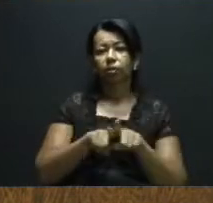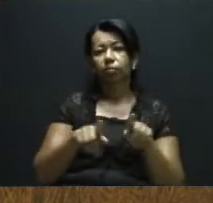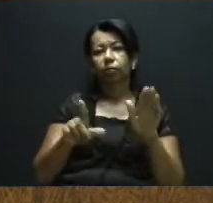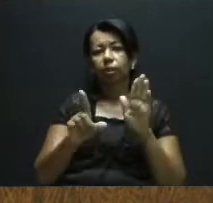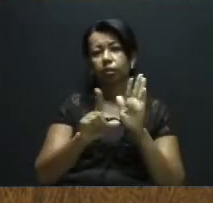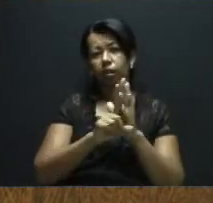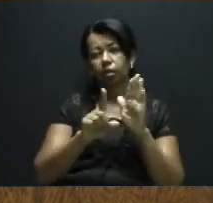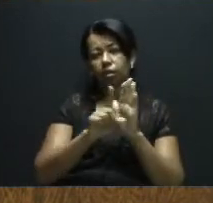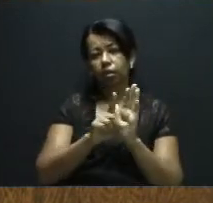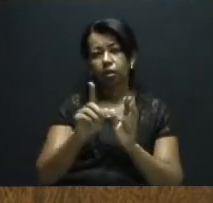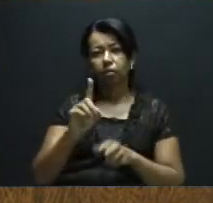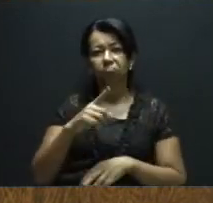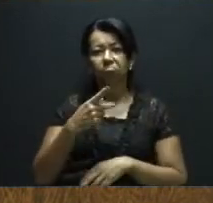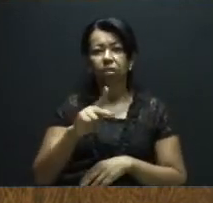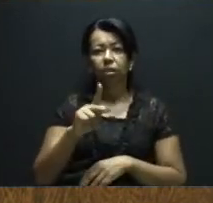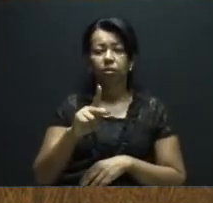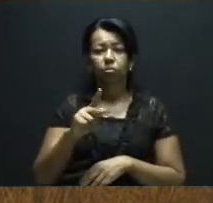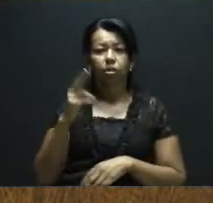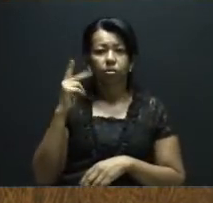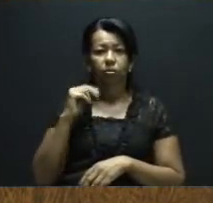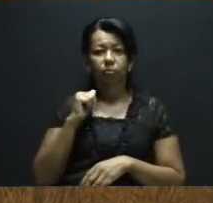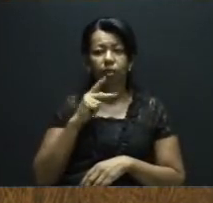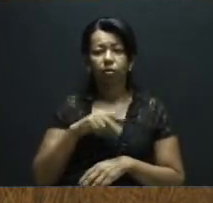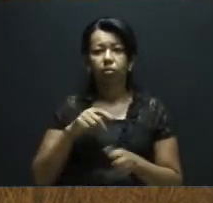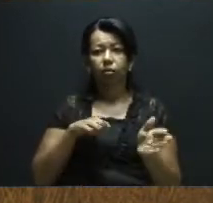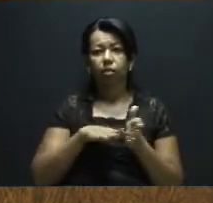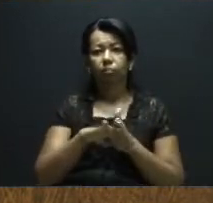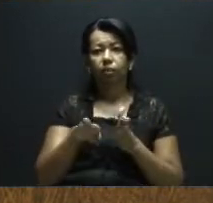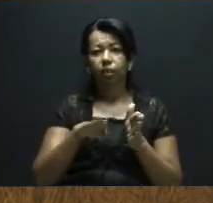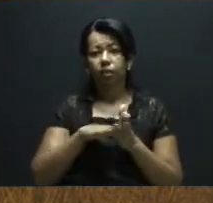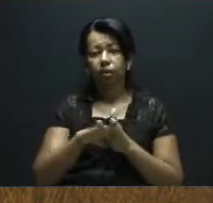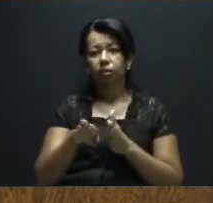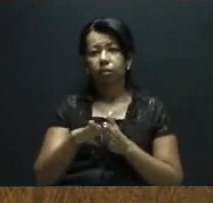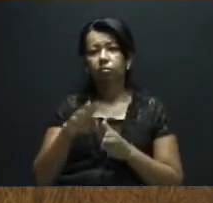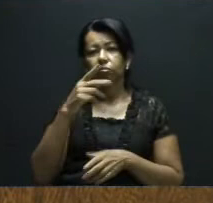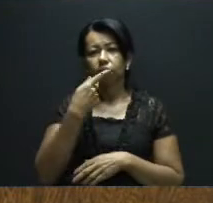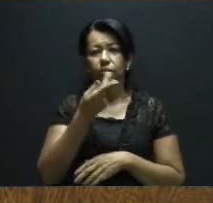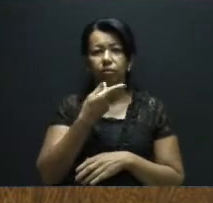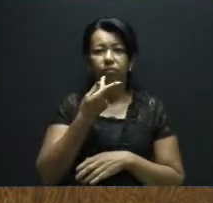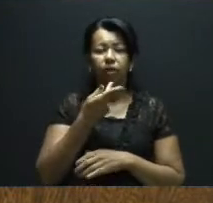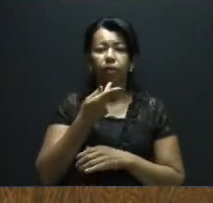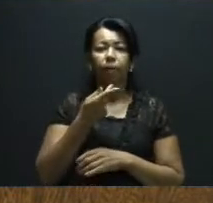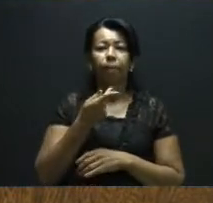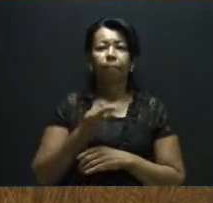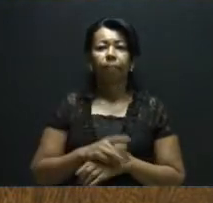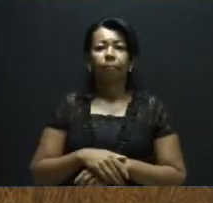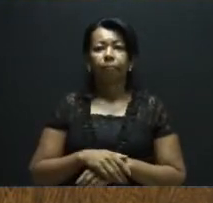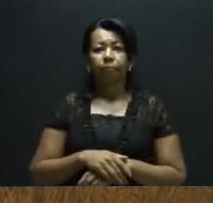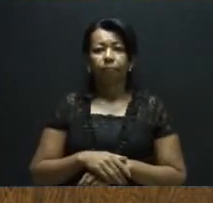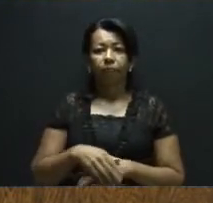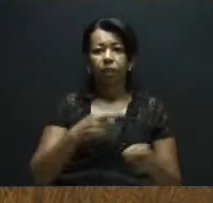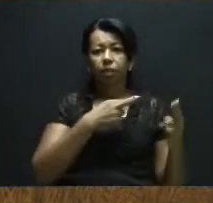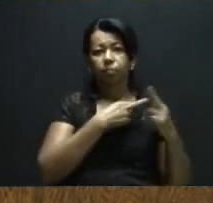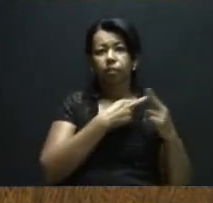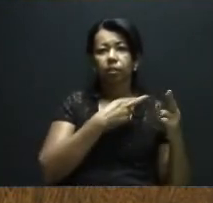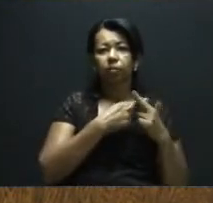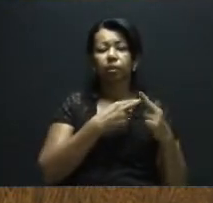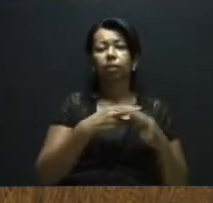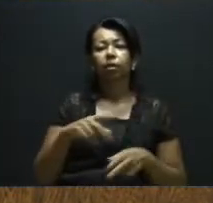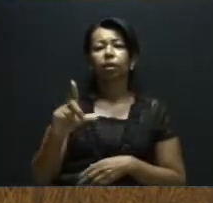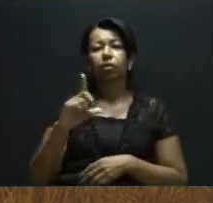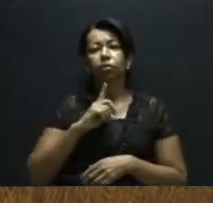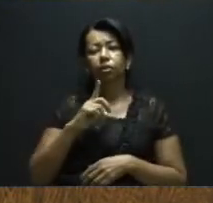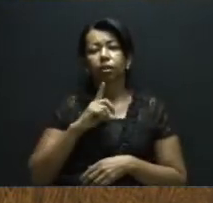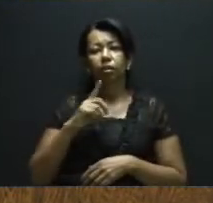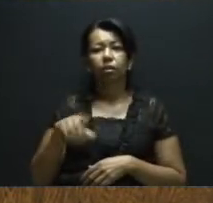boa não deslumbram óbice à normal tramitação da matéria quanto ao mérito cabe ao douto plenário